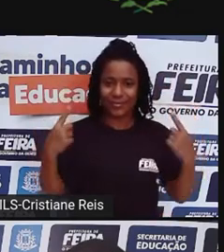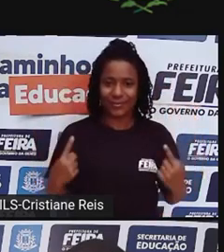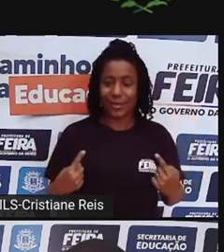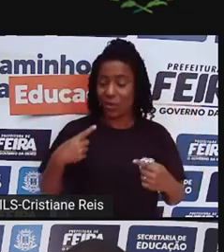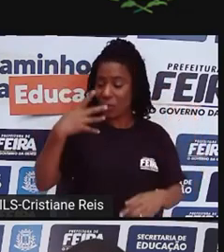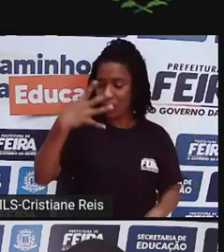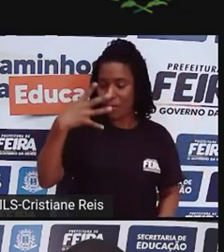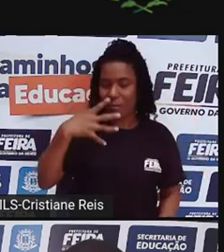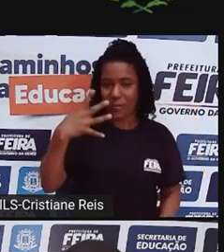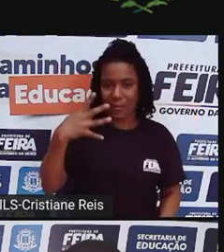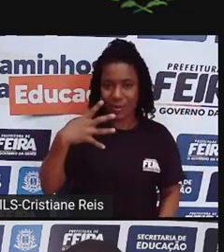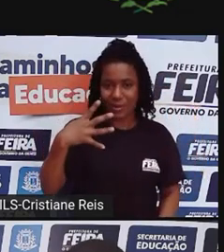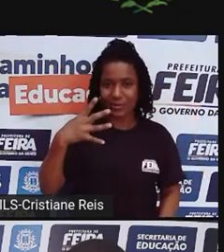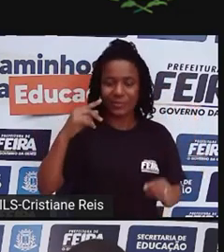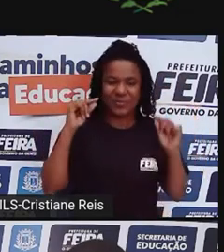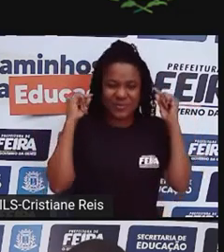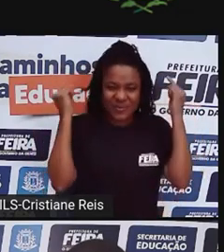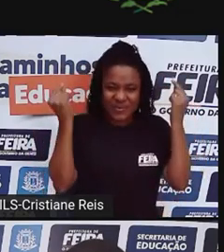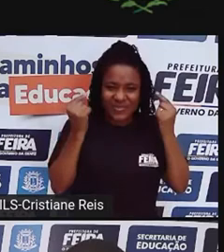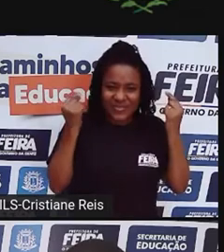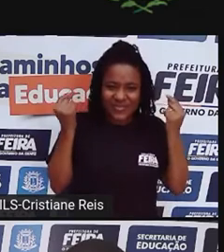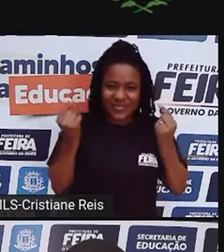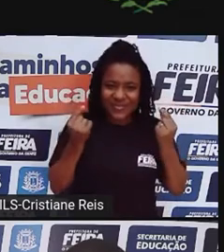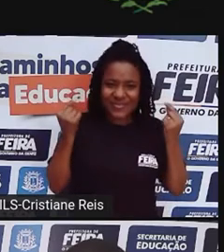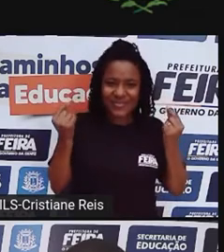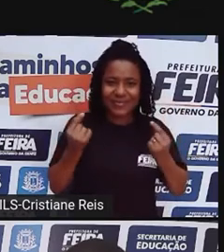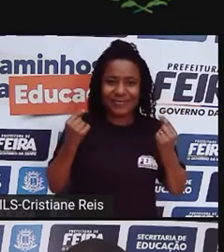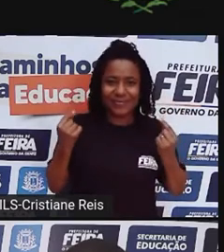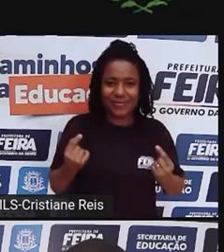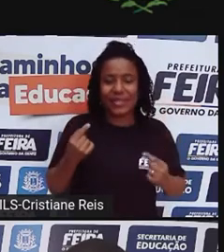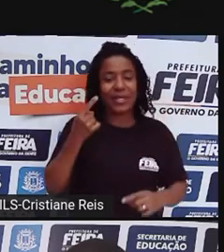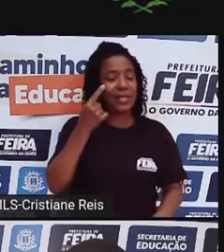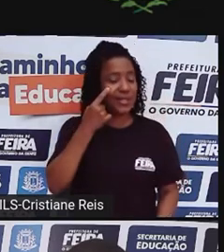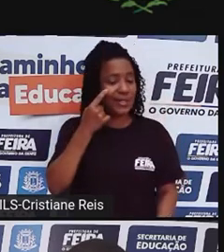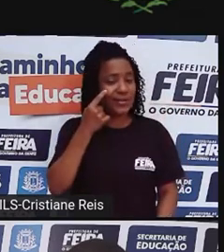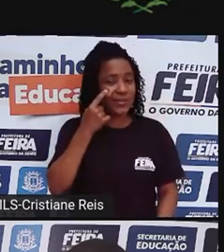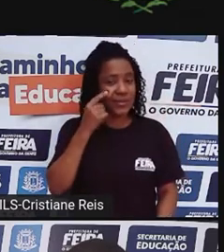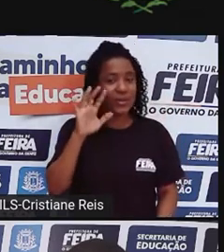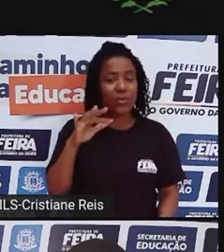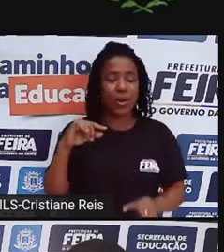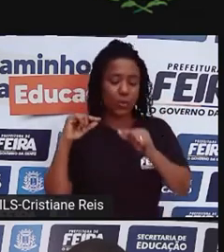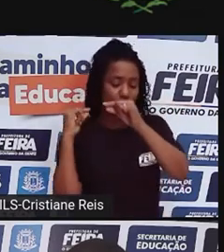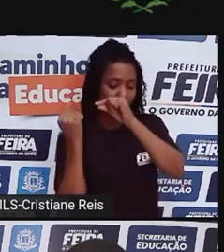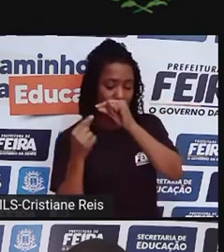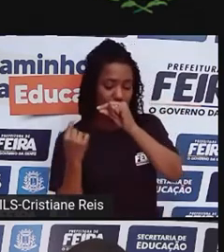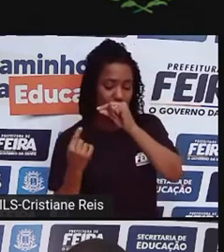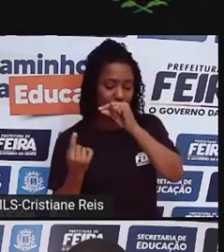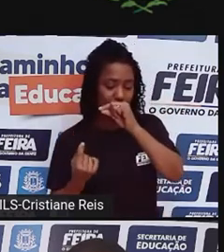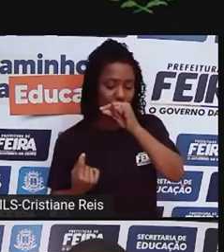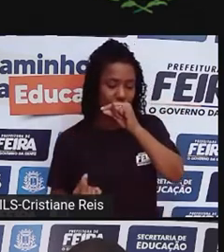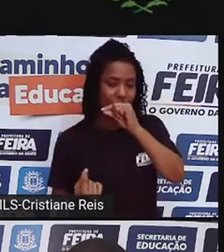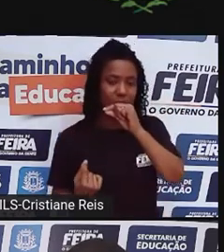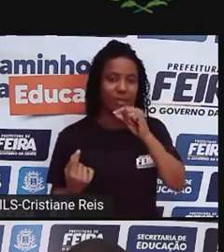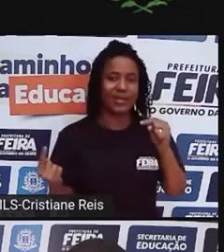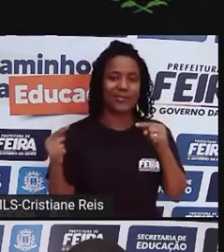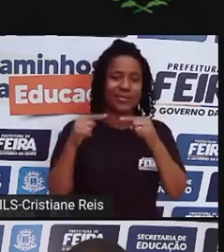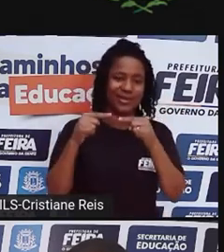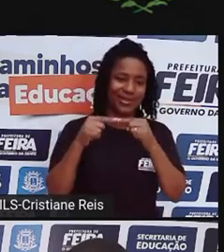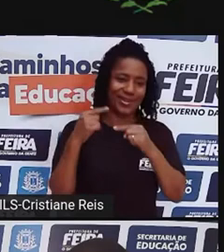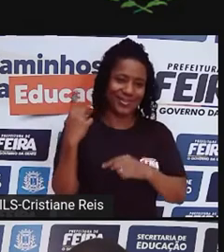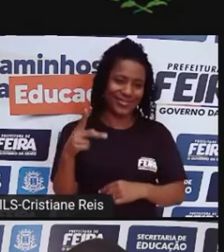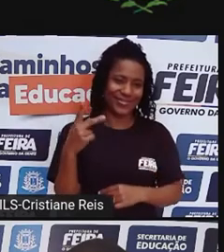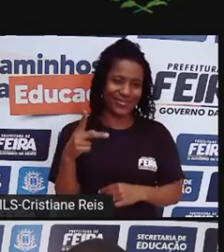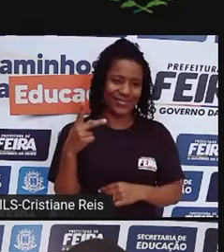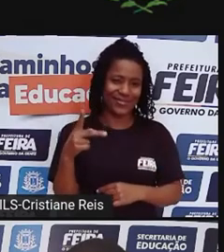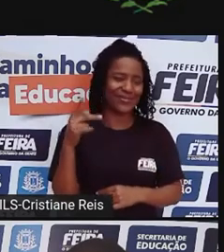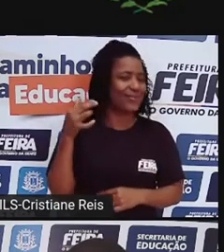crespo. Aí, se você procurar, você pode olhar, ver qual é a sua curvatura e procurar um produto específico para o seu cabelo, porque muitas marcas já